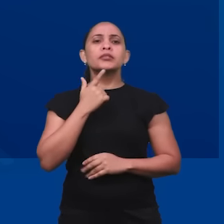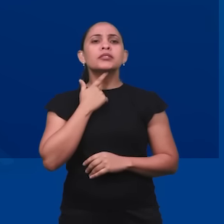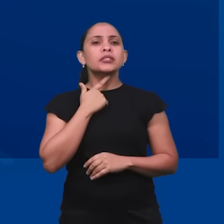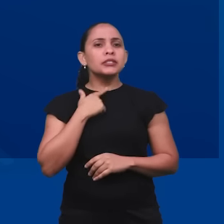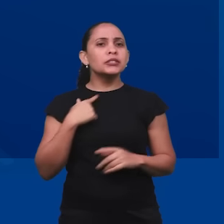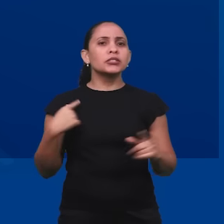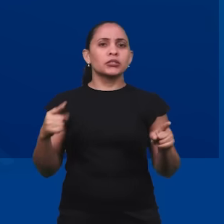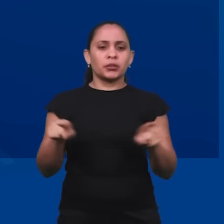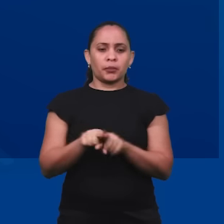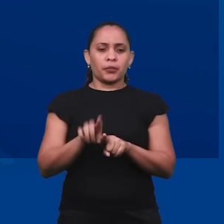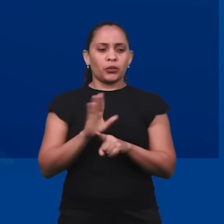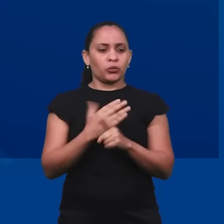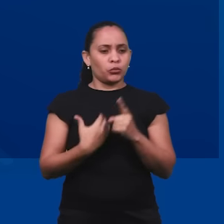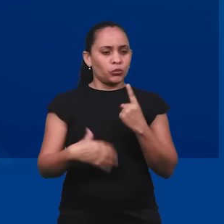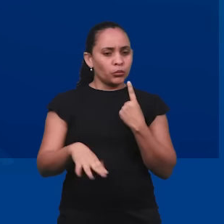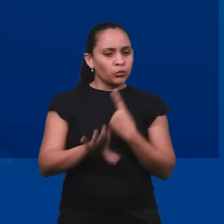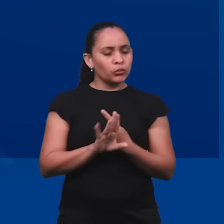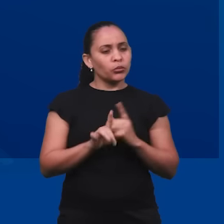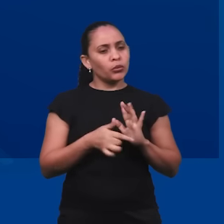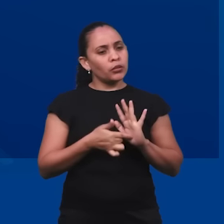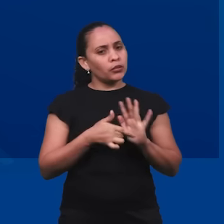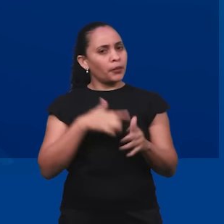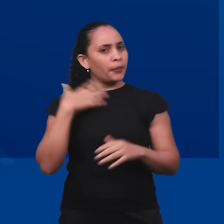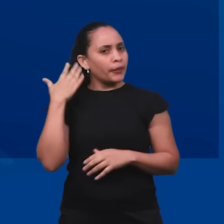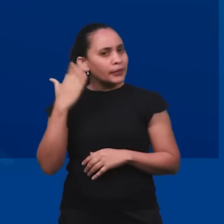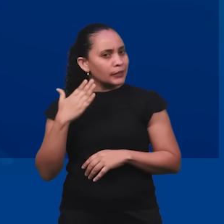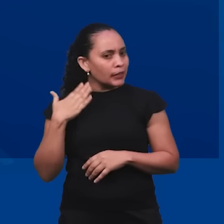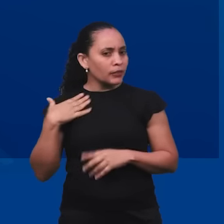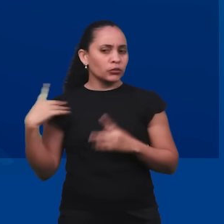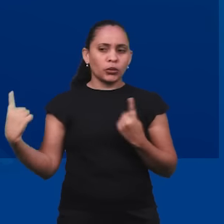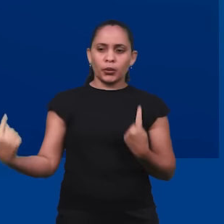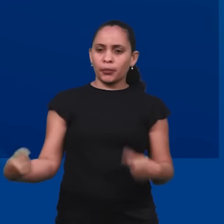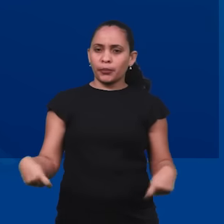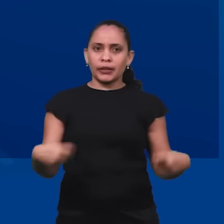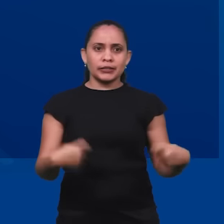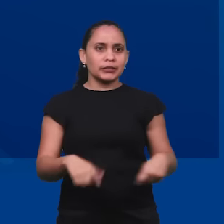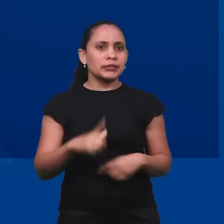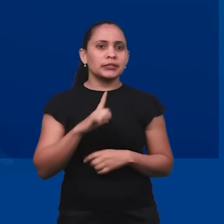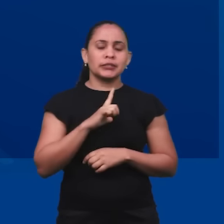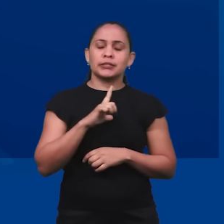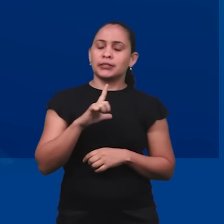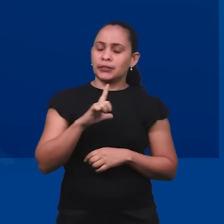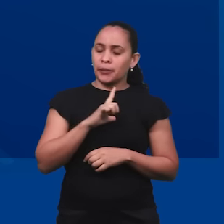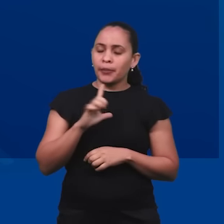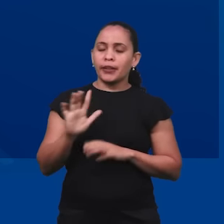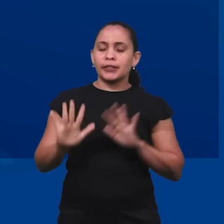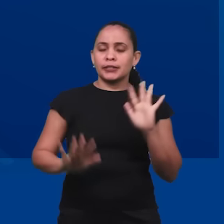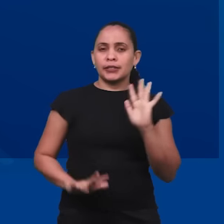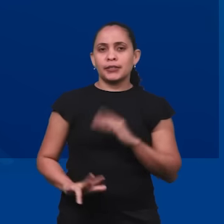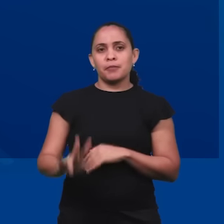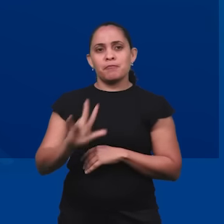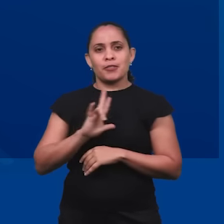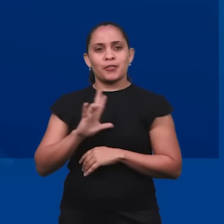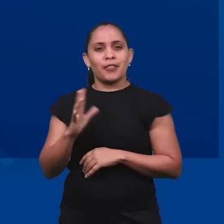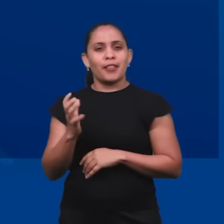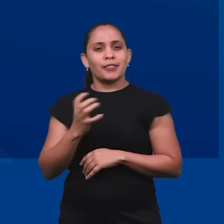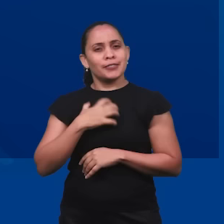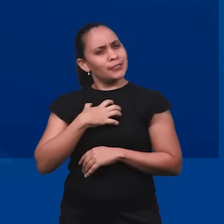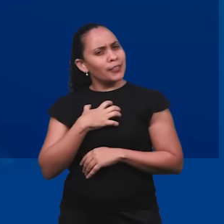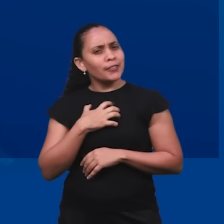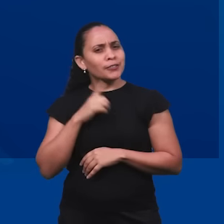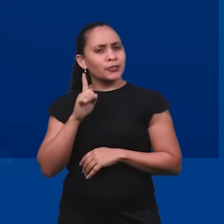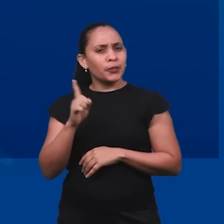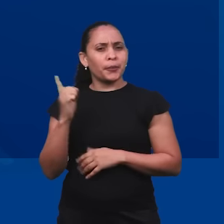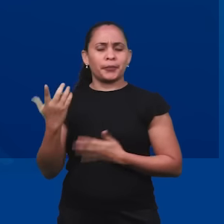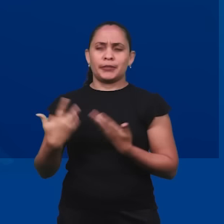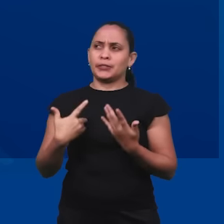entoado naquele culto, a mensagem a ser trazida, a necessidade da igreja, a necessidade de alguém, às vezes em particular, e a pessoa sente que o Senhor está